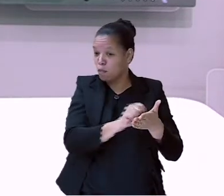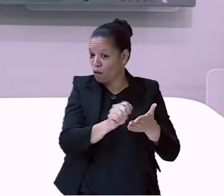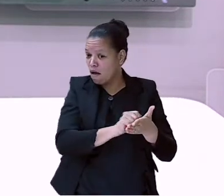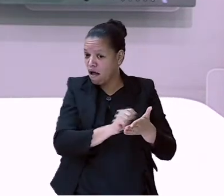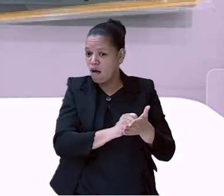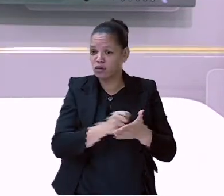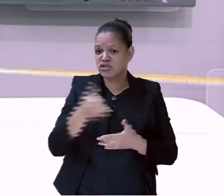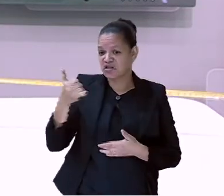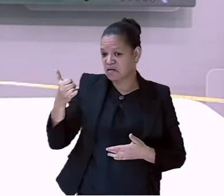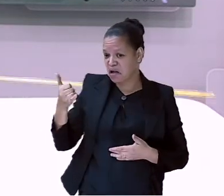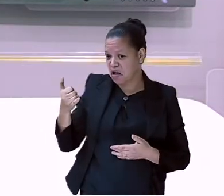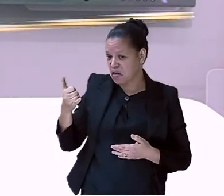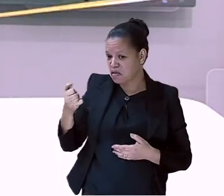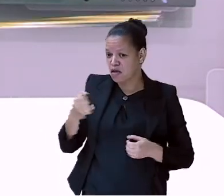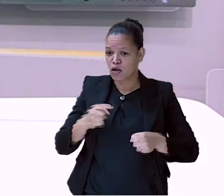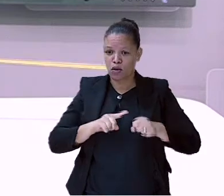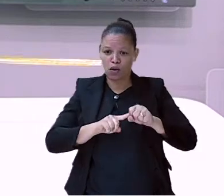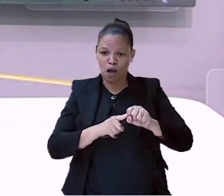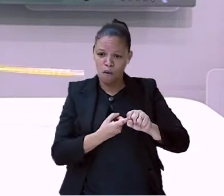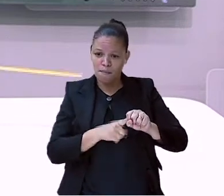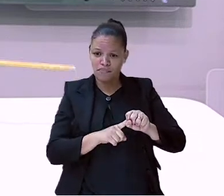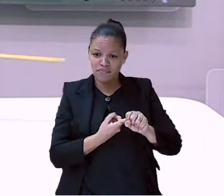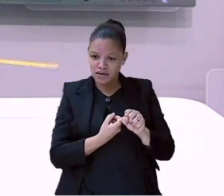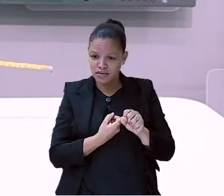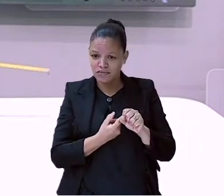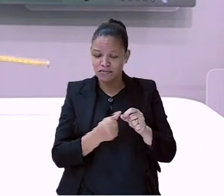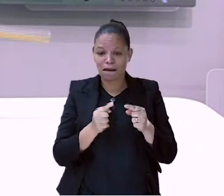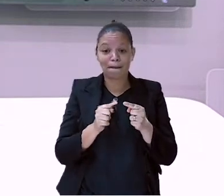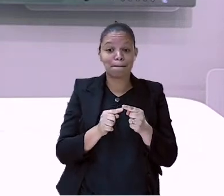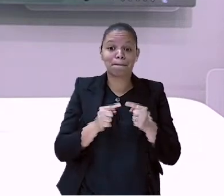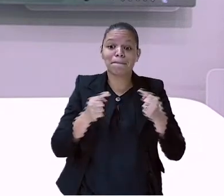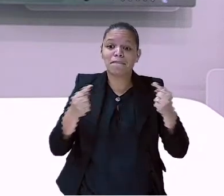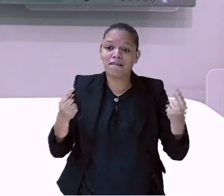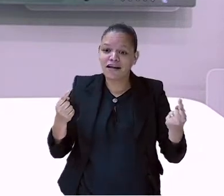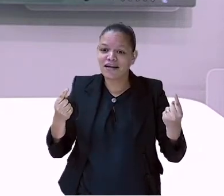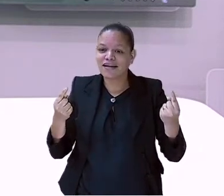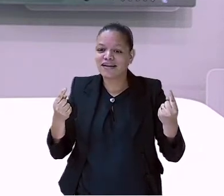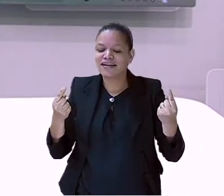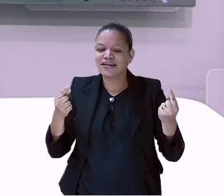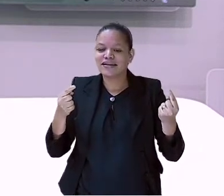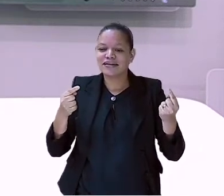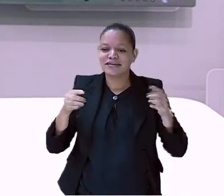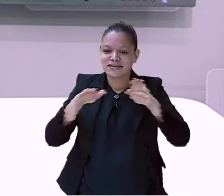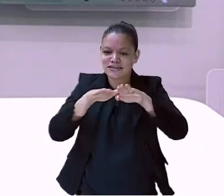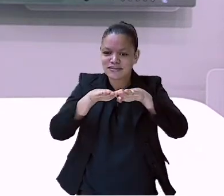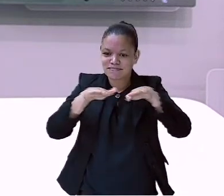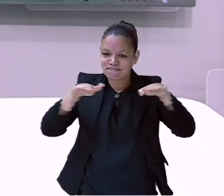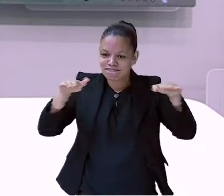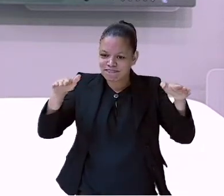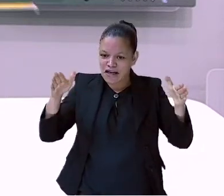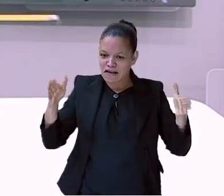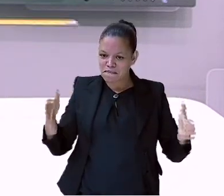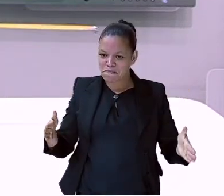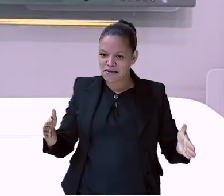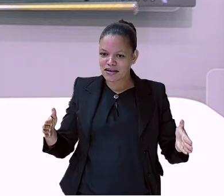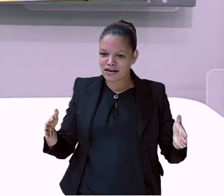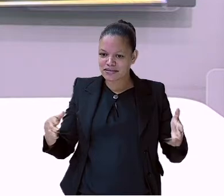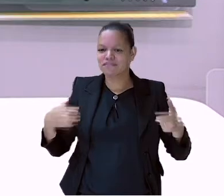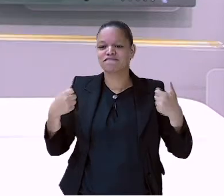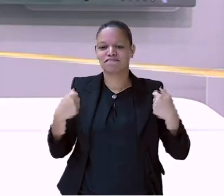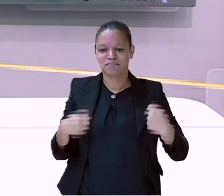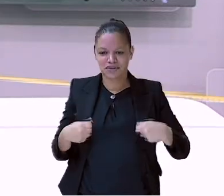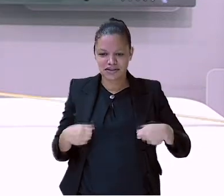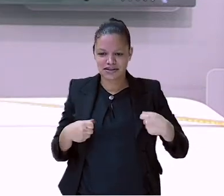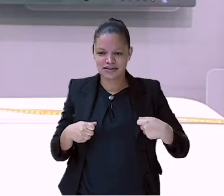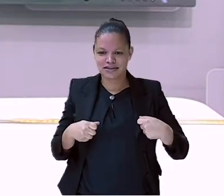a minha mesa, eu vou precisar do metro. Por quê? Porque é um tamanho maior. Observe. Então, vamos